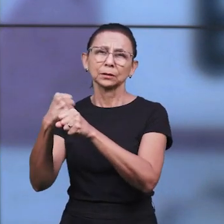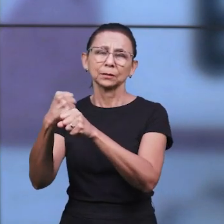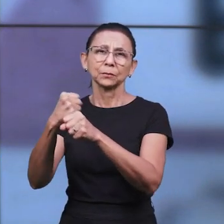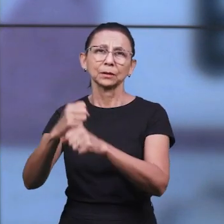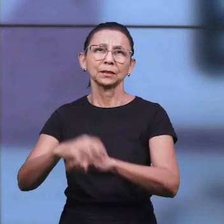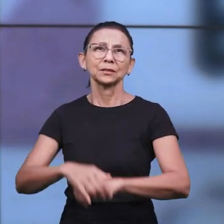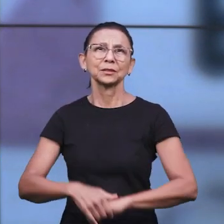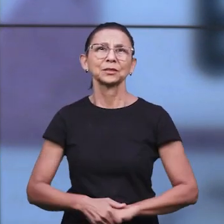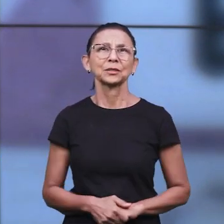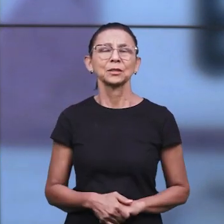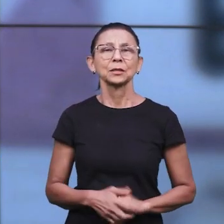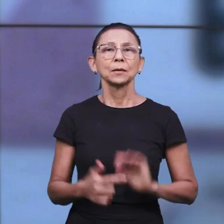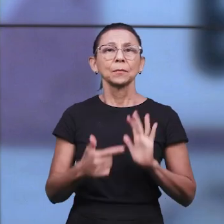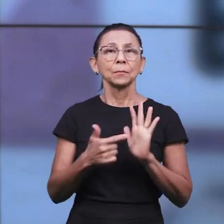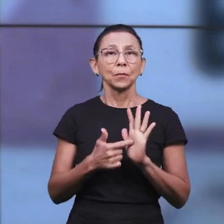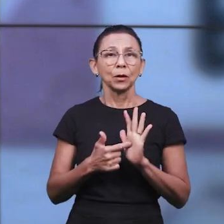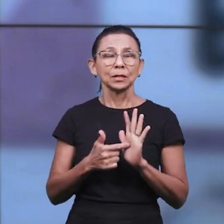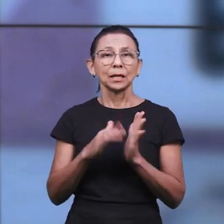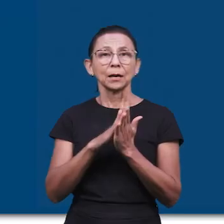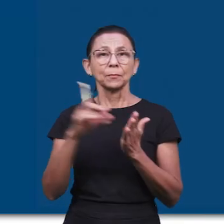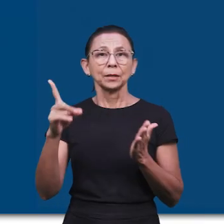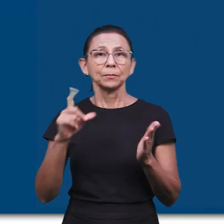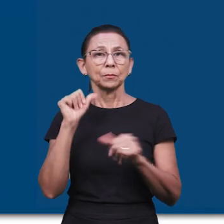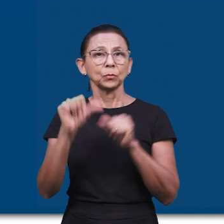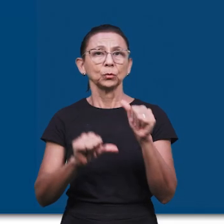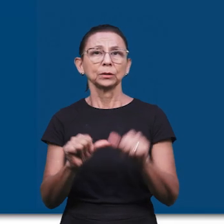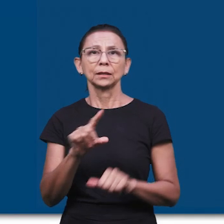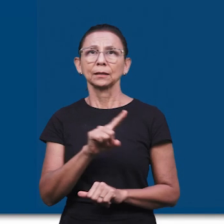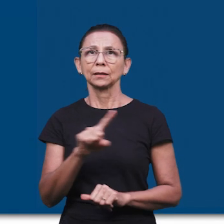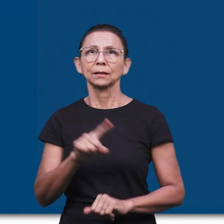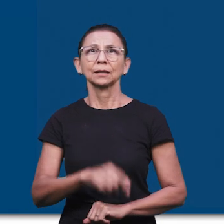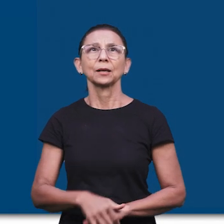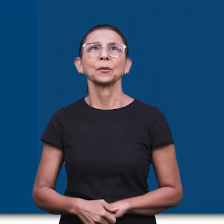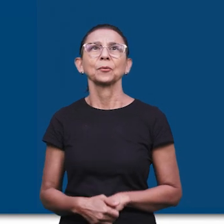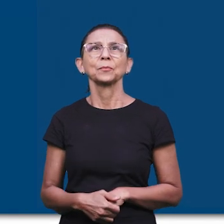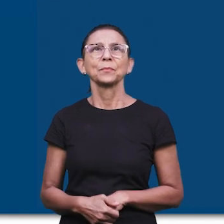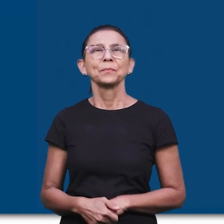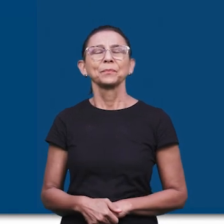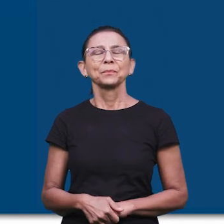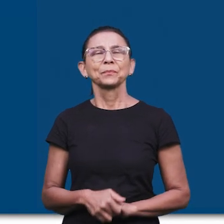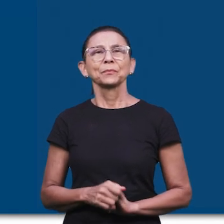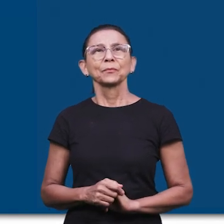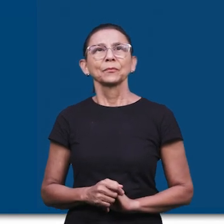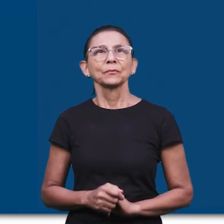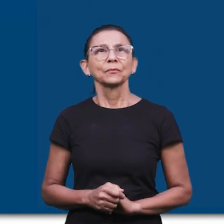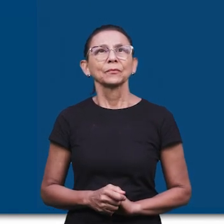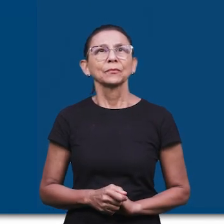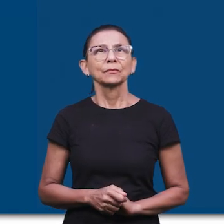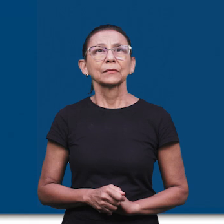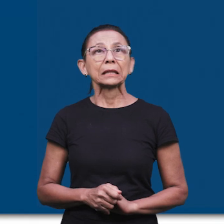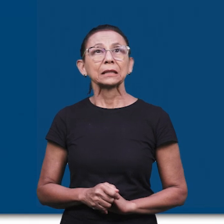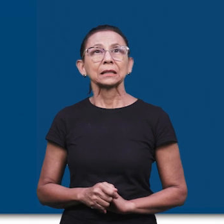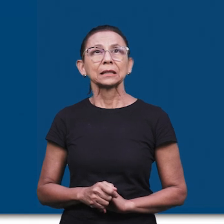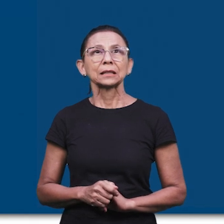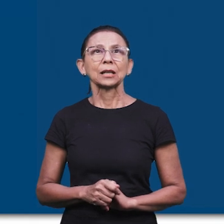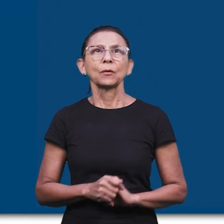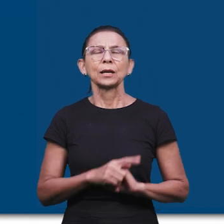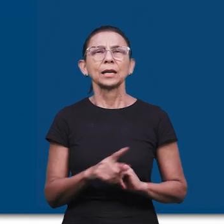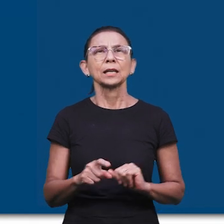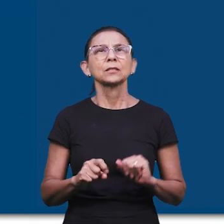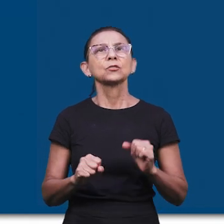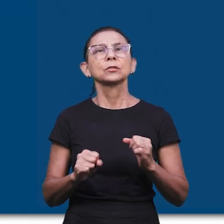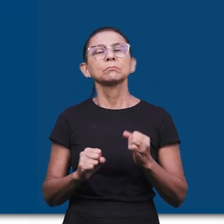seu capítulo 2, versículo 7, a Bíblia diz: este criara Radassa, que é Esther, filha do seu